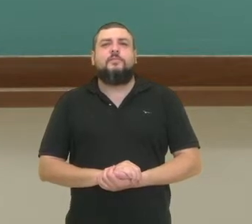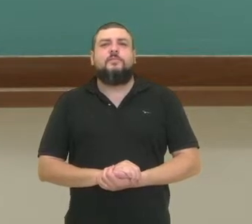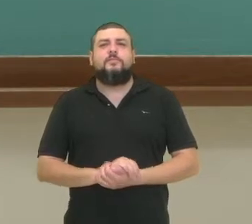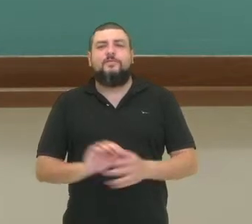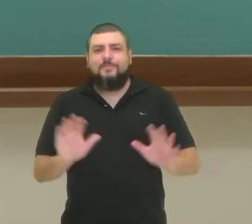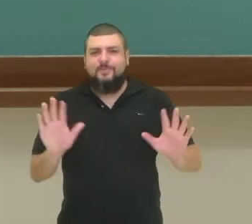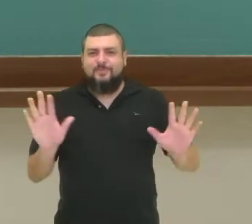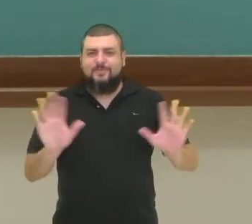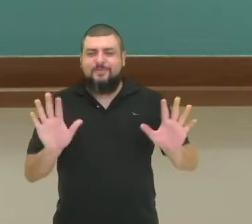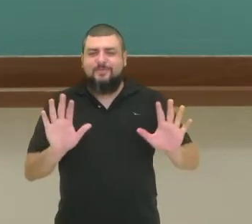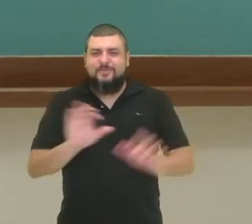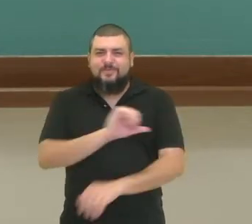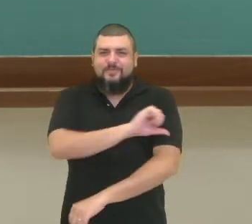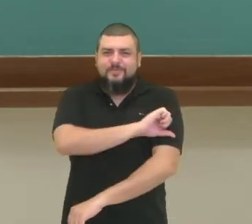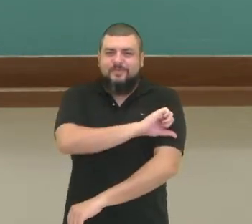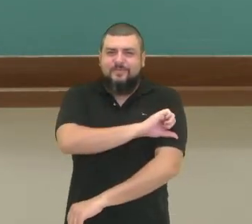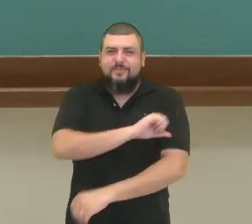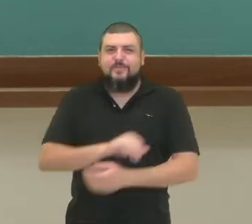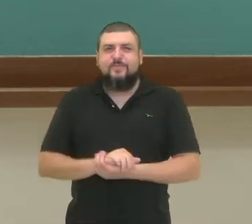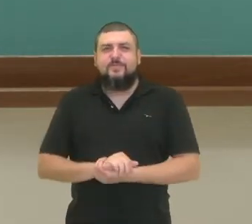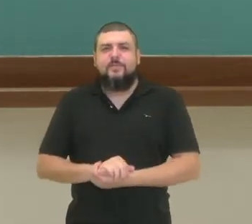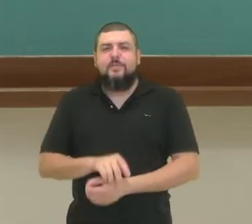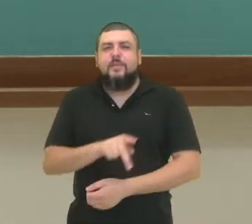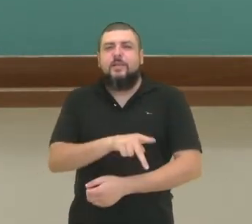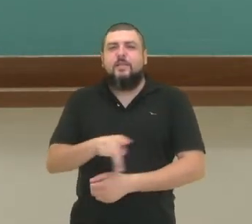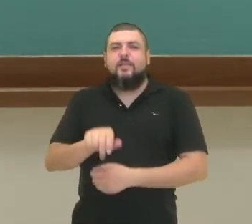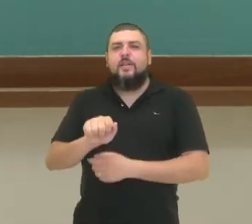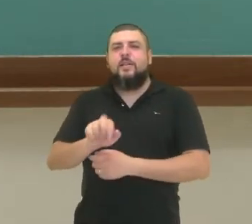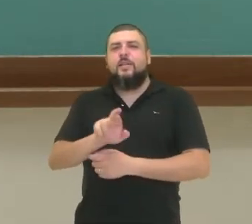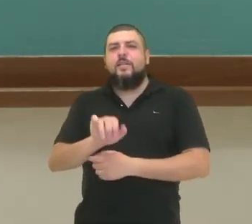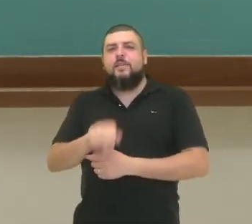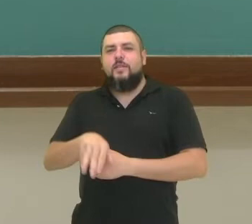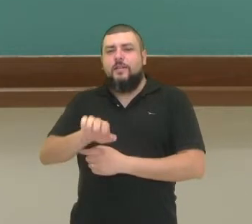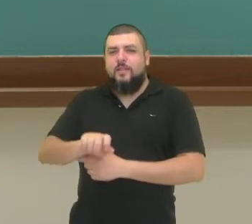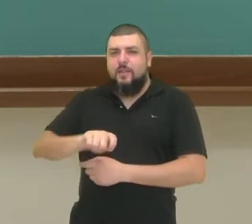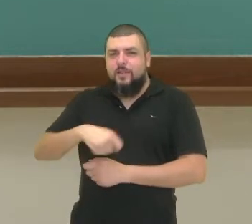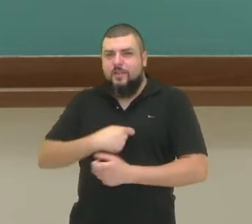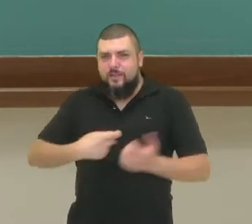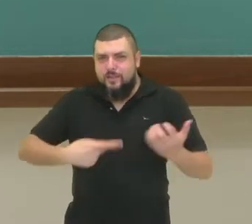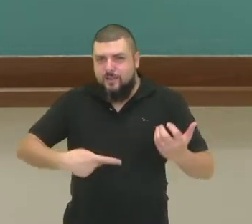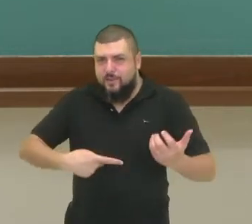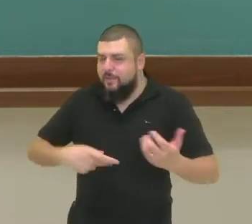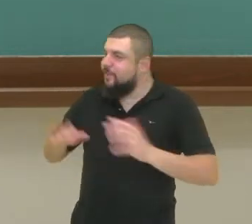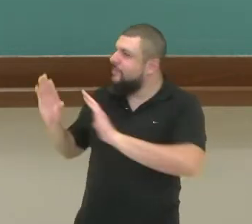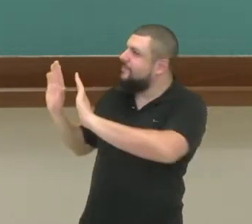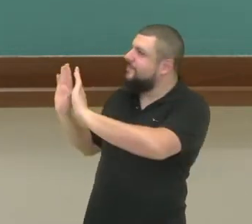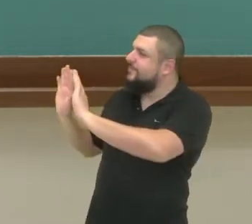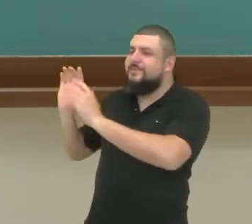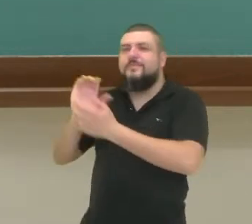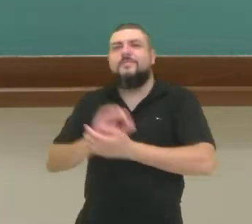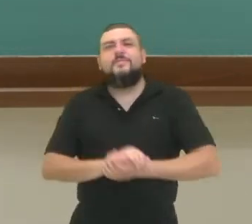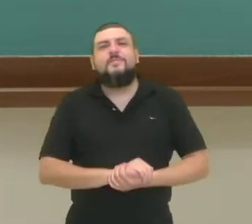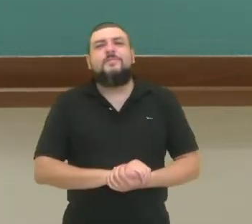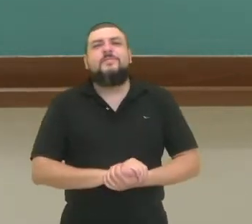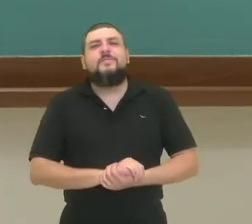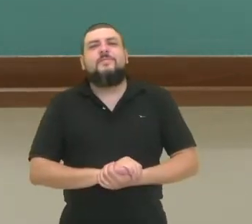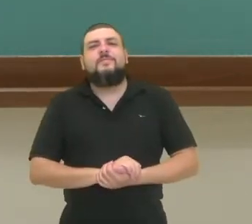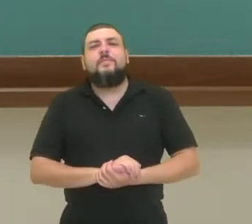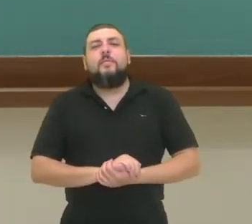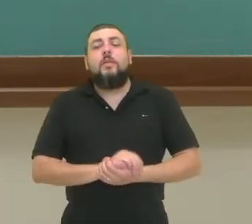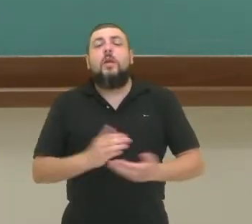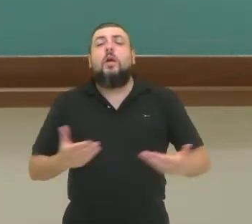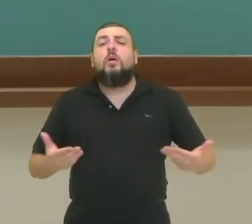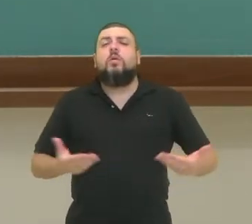Olá, estudantes do nono ano, eu sou a professora Ariane Lopes, conosco o nosso intérprete Paulo. Neste vídeo vamos falar